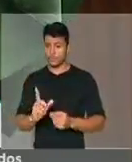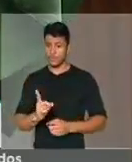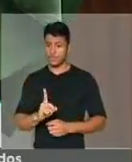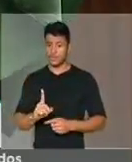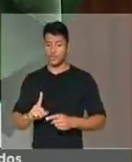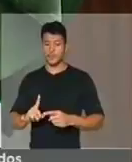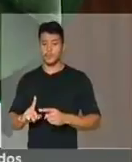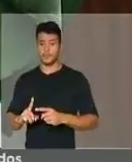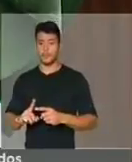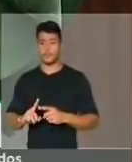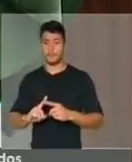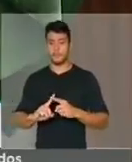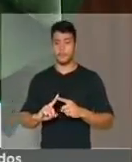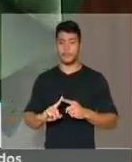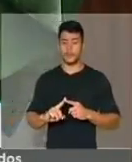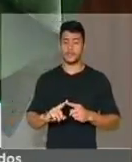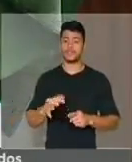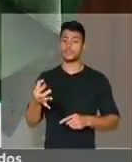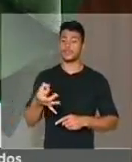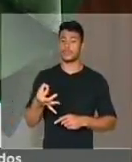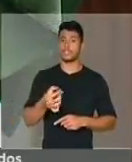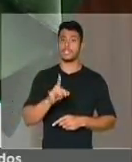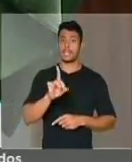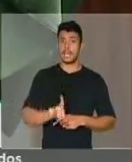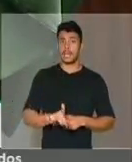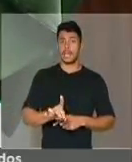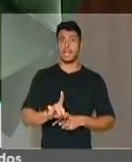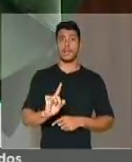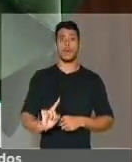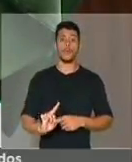Mas, seguramente, foi a medida extrema